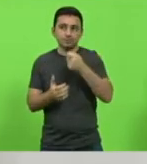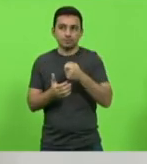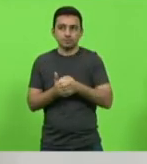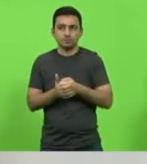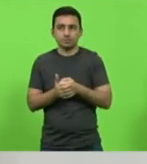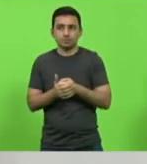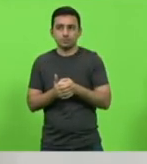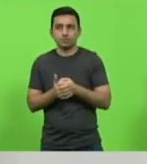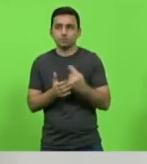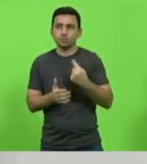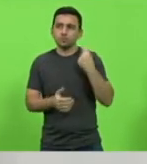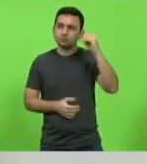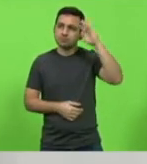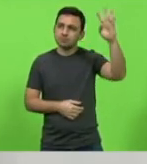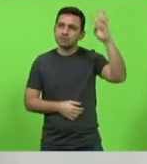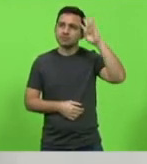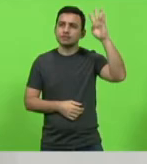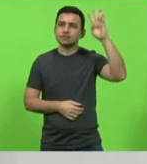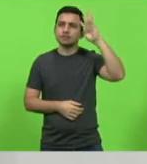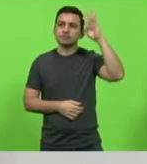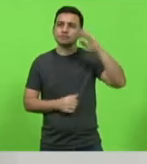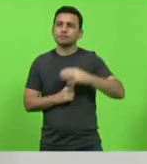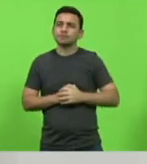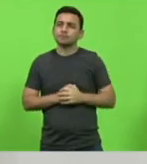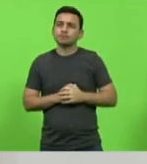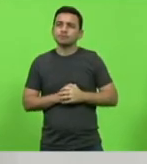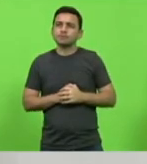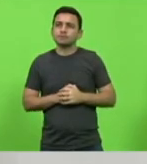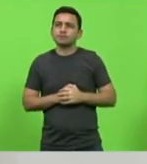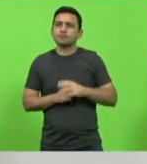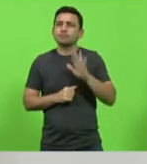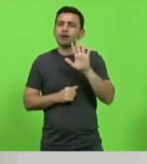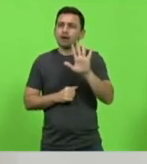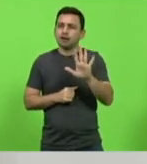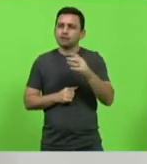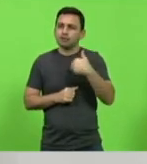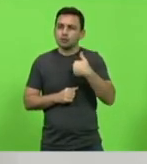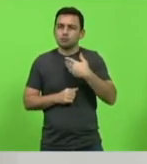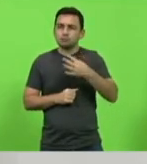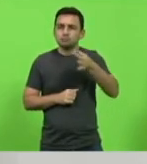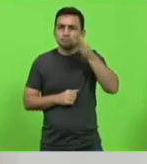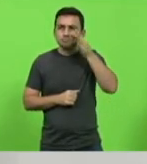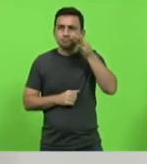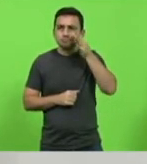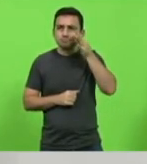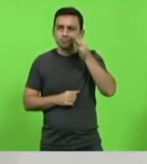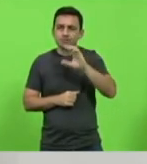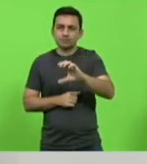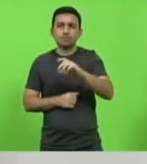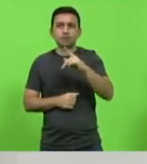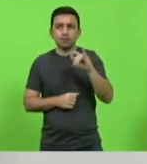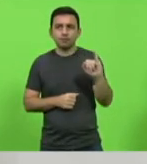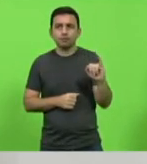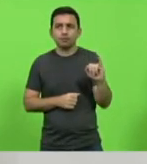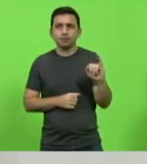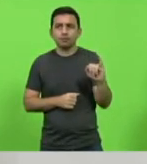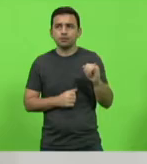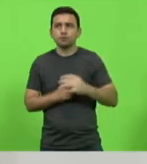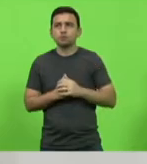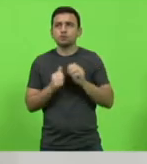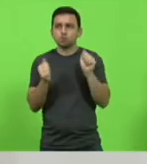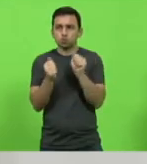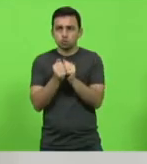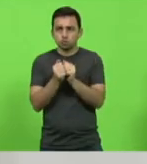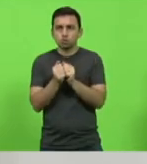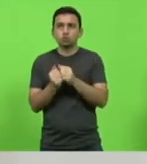e quando a gente parava para pensar mas eu acompanhei a CPI junto com